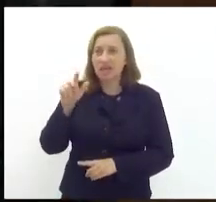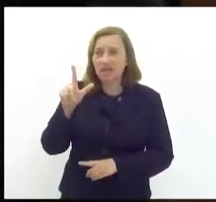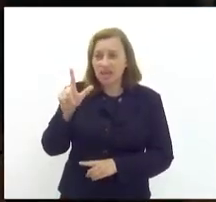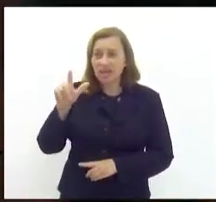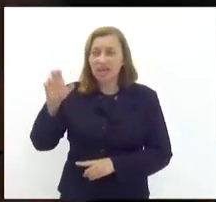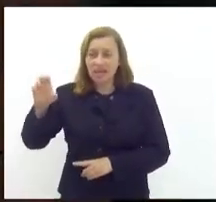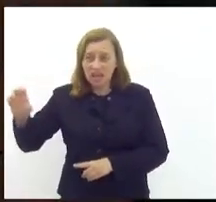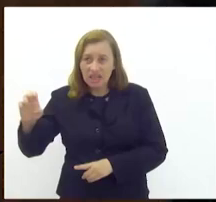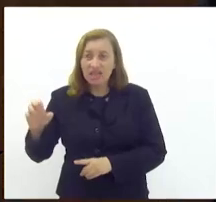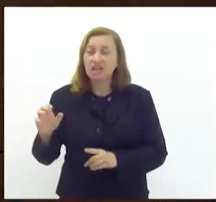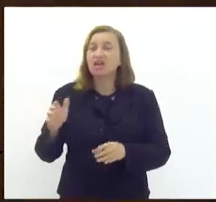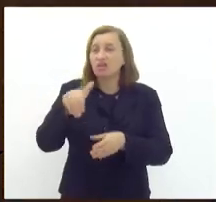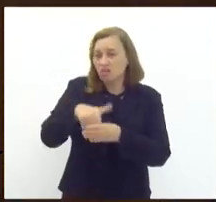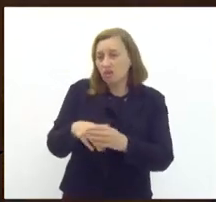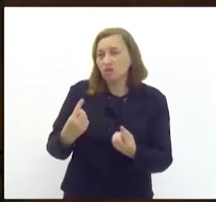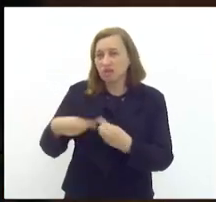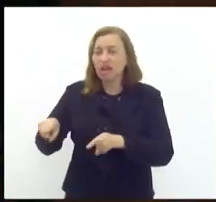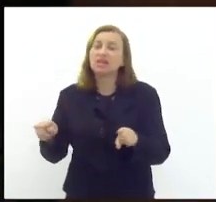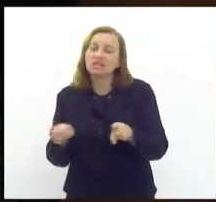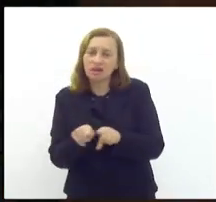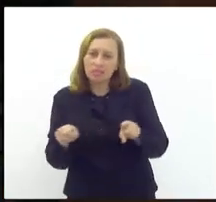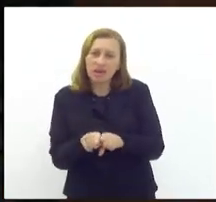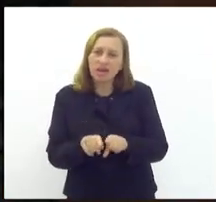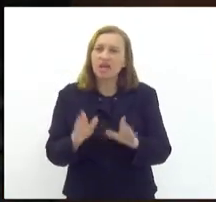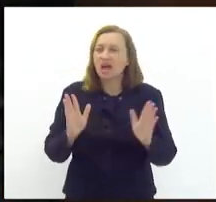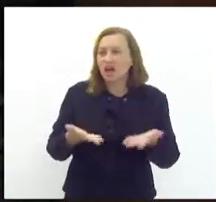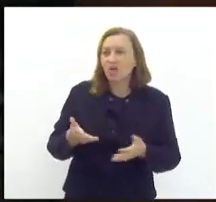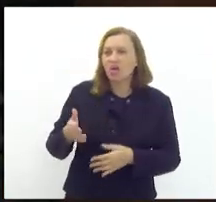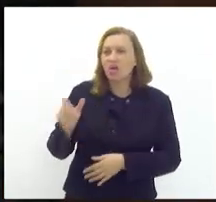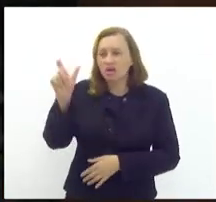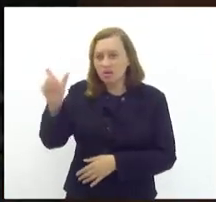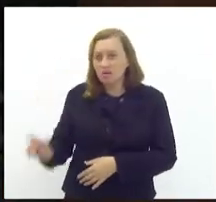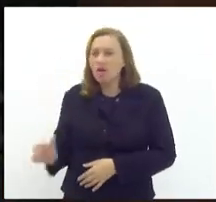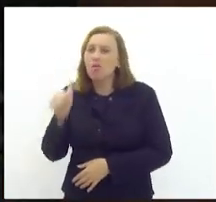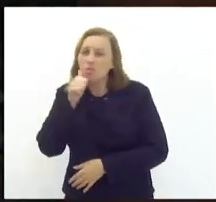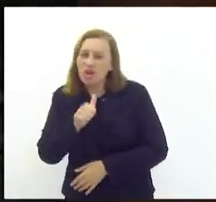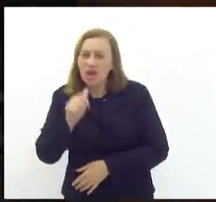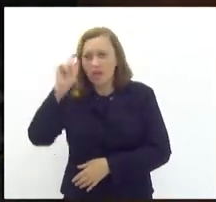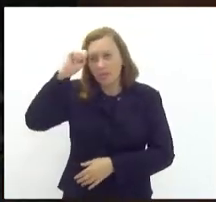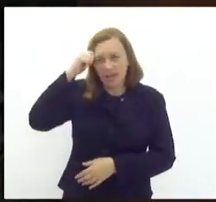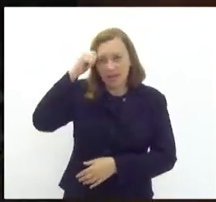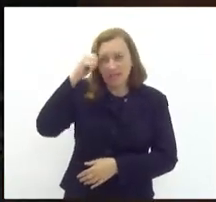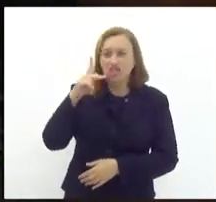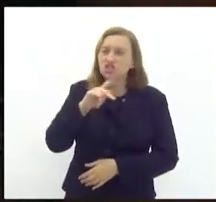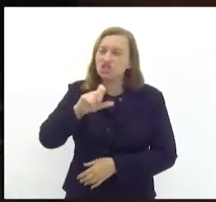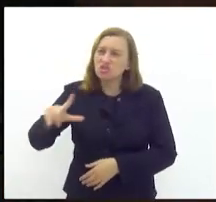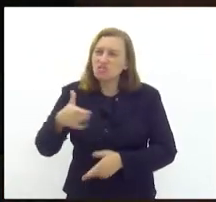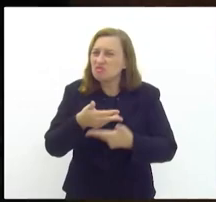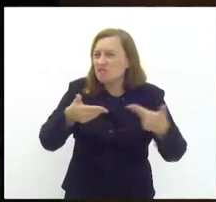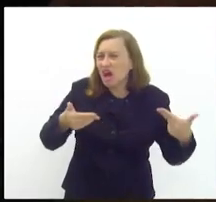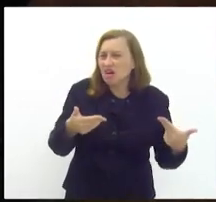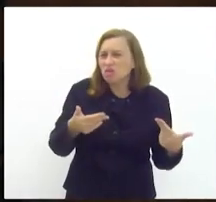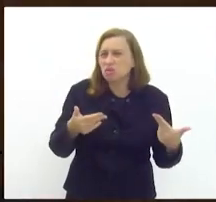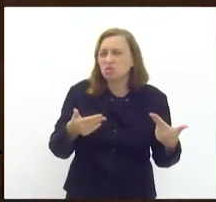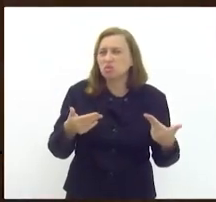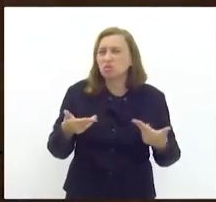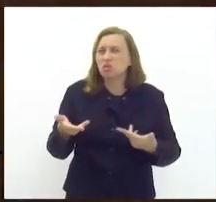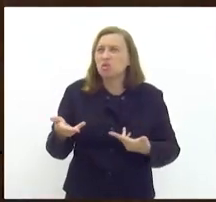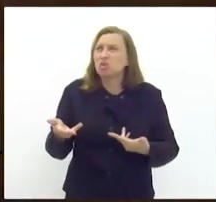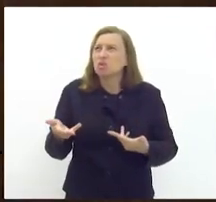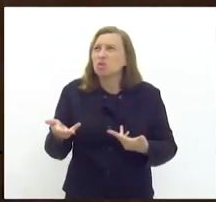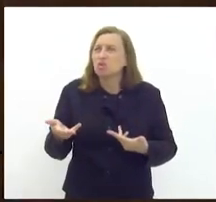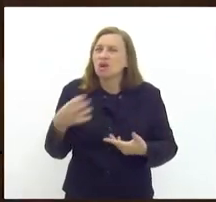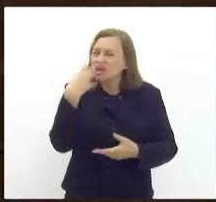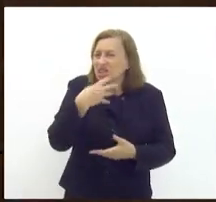e agora na Preta Gil também teve voto contrário tem vários cantores que eu não compartilho de